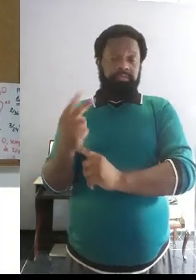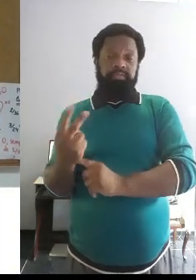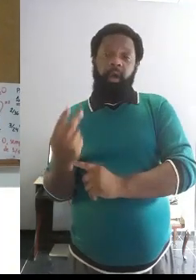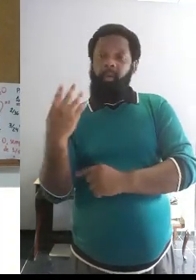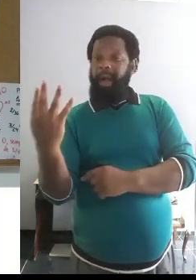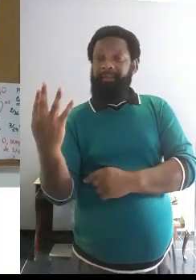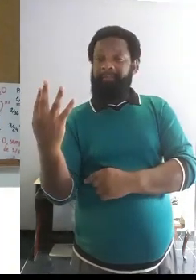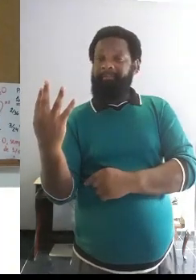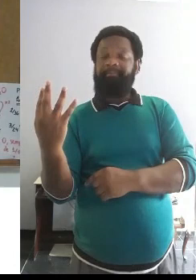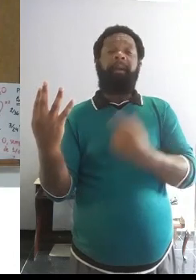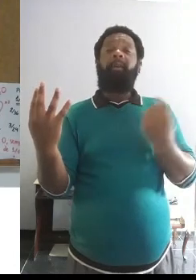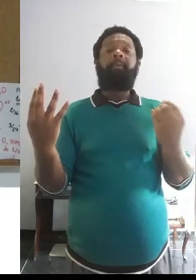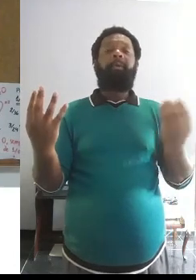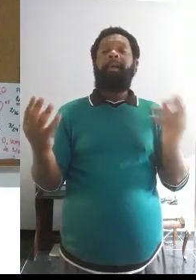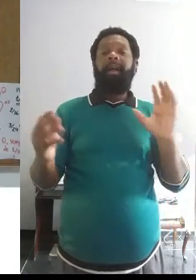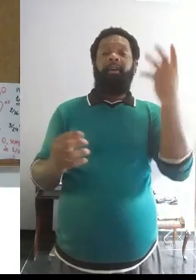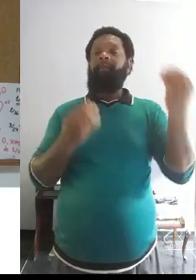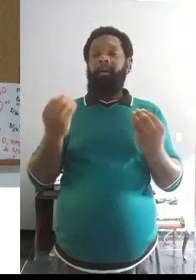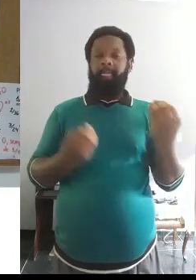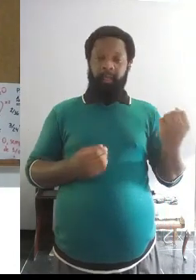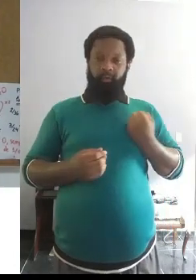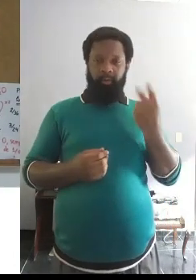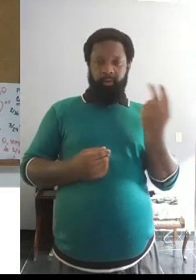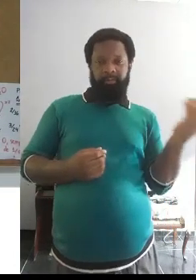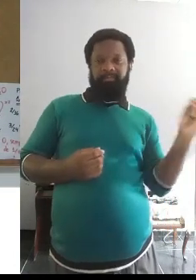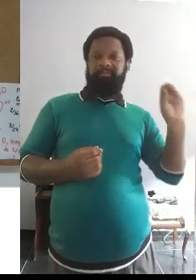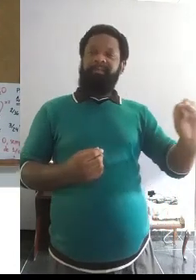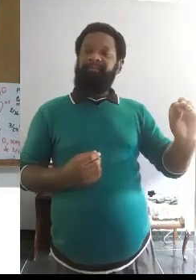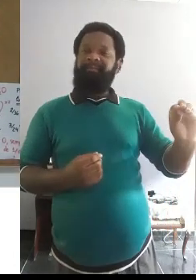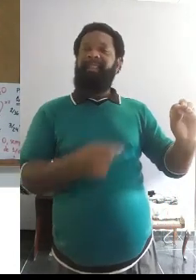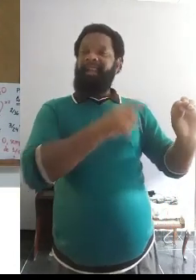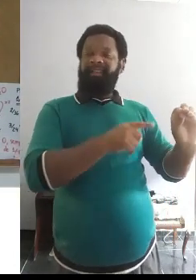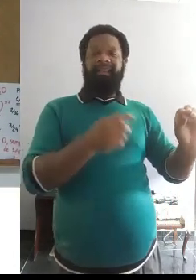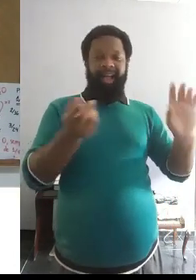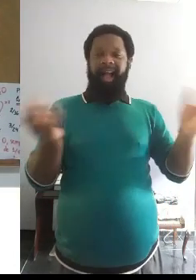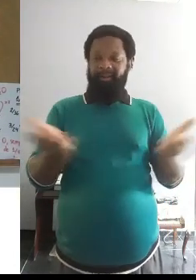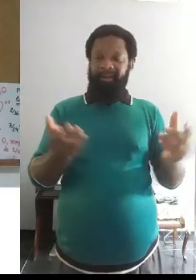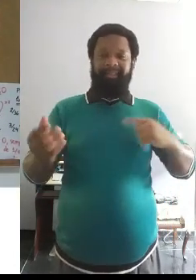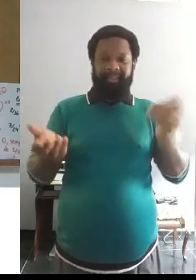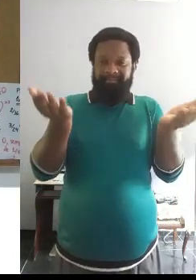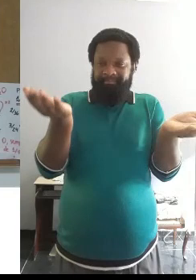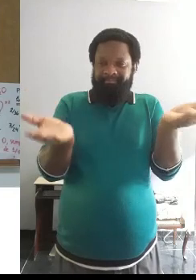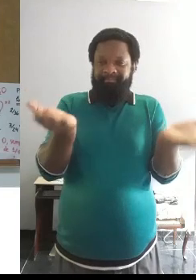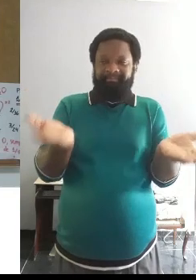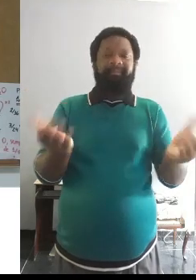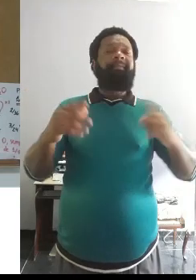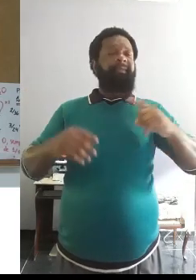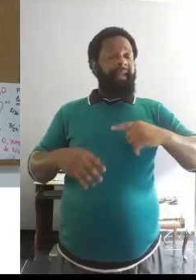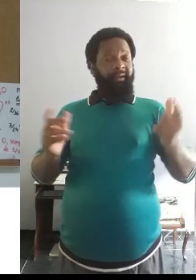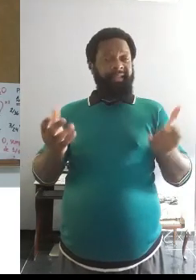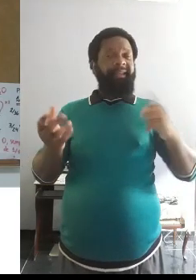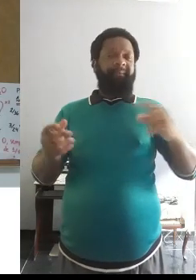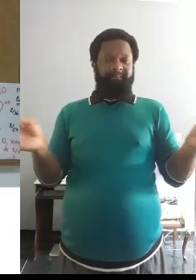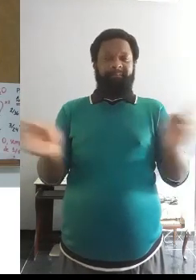posso solucionar esse problema colocando um 2 aqui na frente. E aí eu consegui acertar a minha equação. Agora